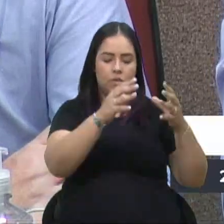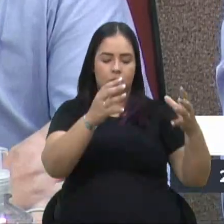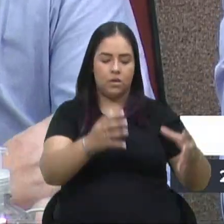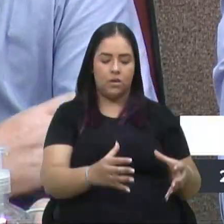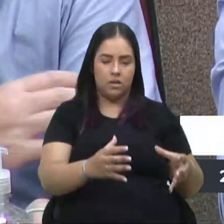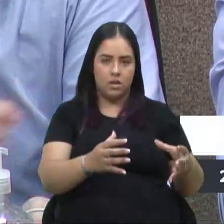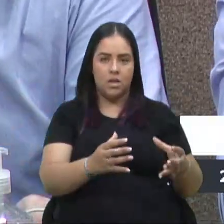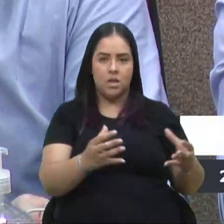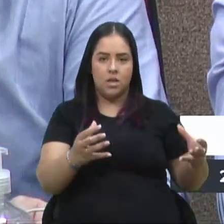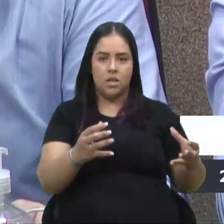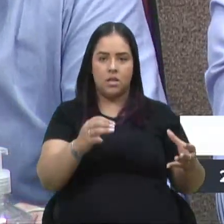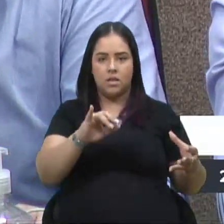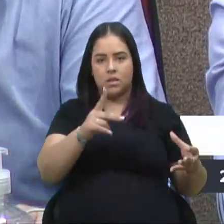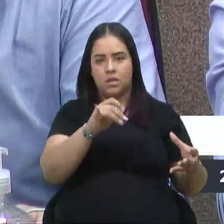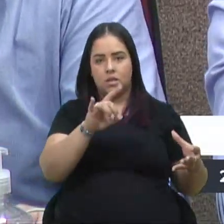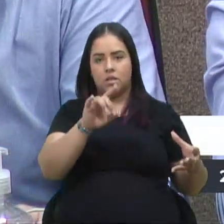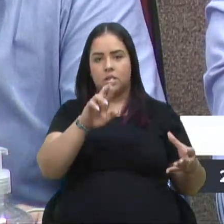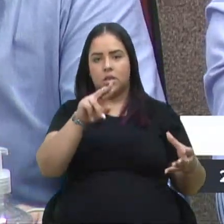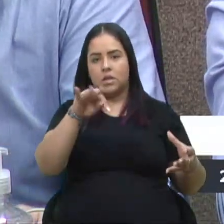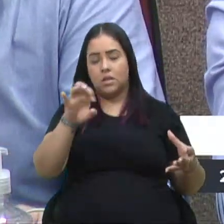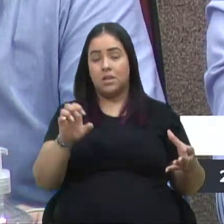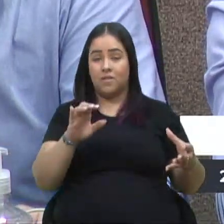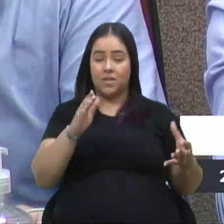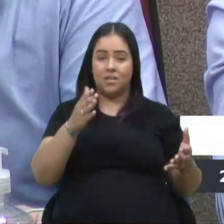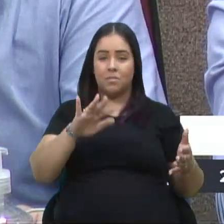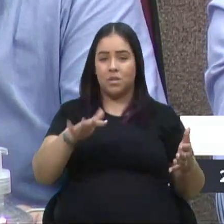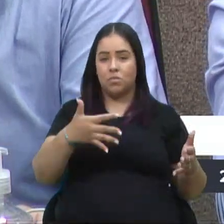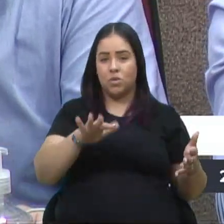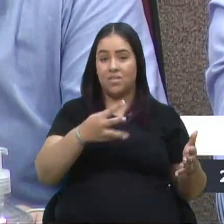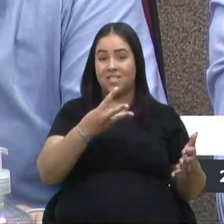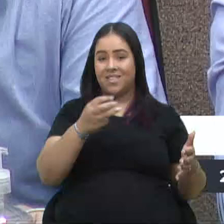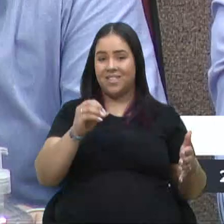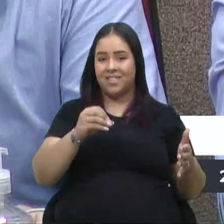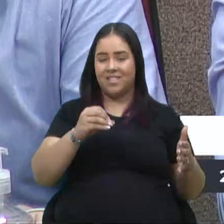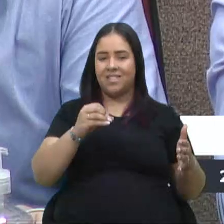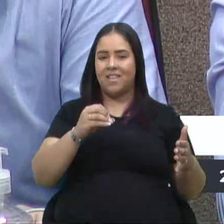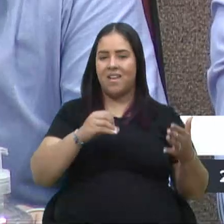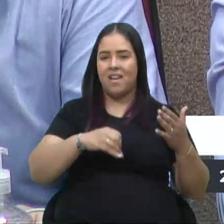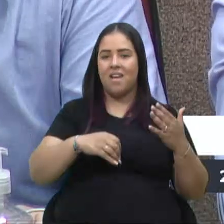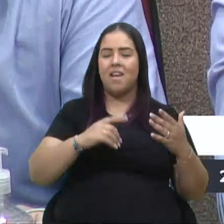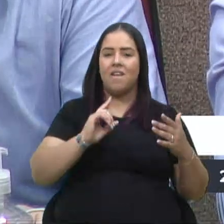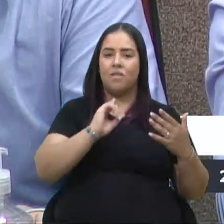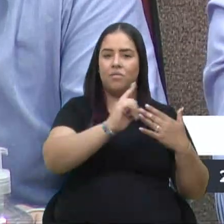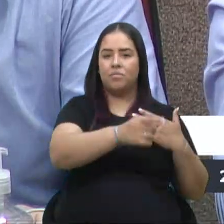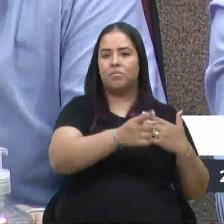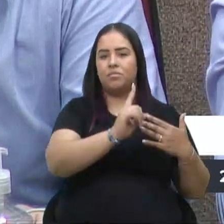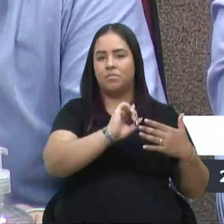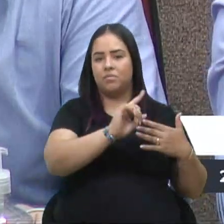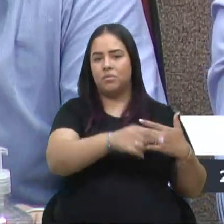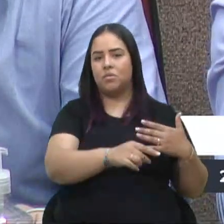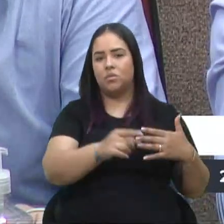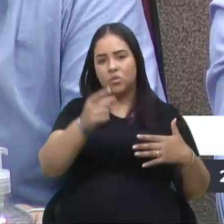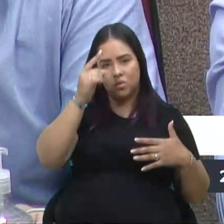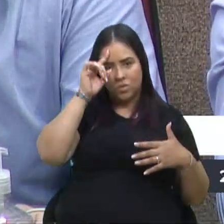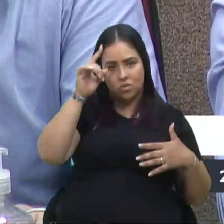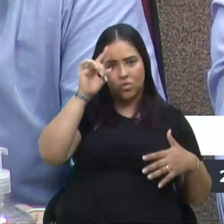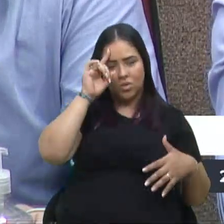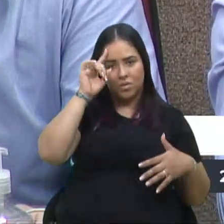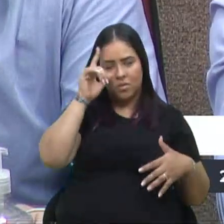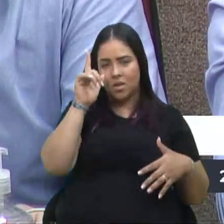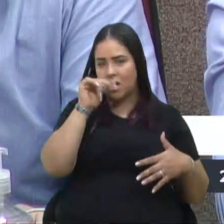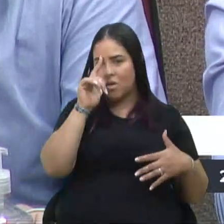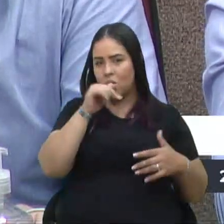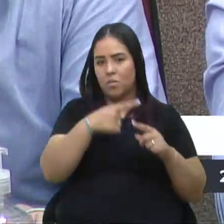não fiquei contando mas uma média de 30 viagens por dia levando água para Santa Lúcia porque